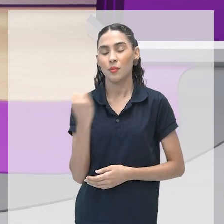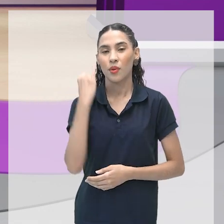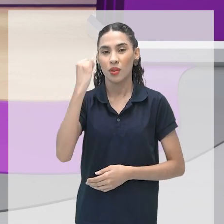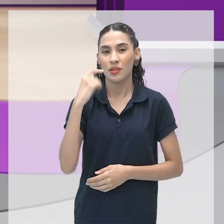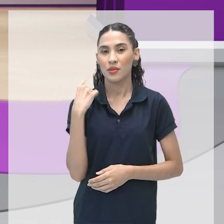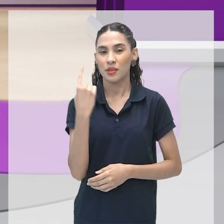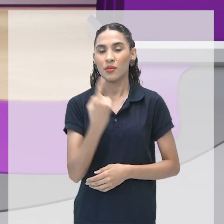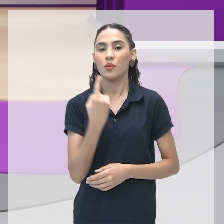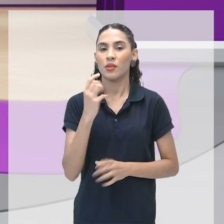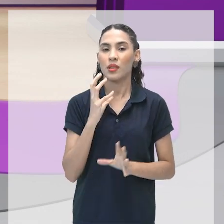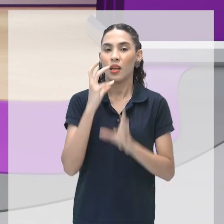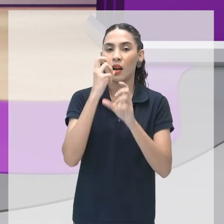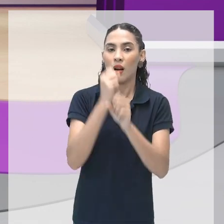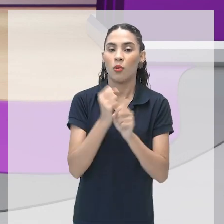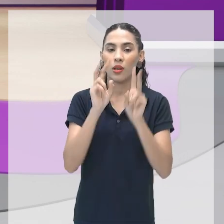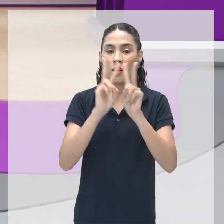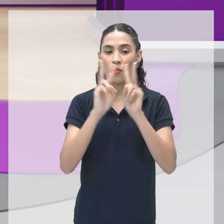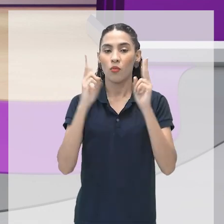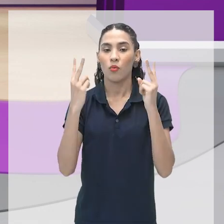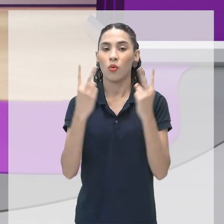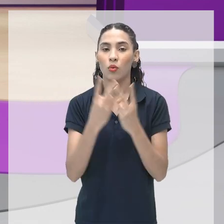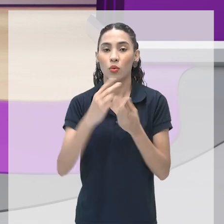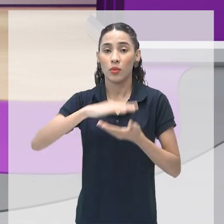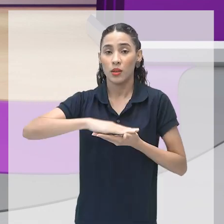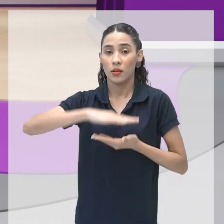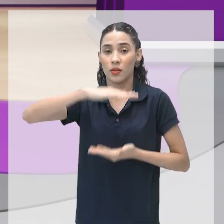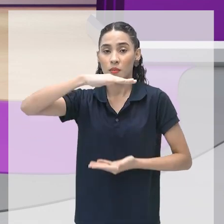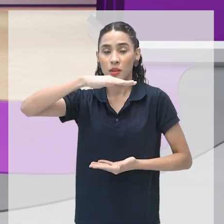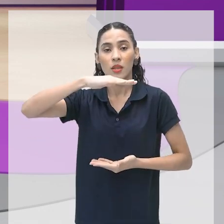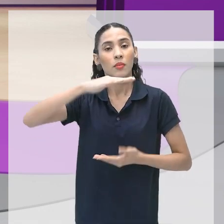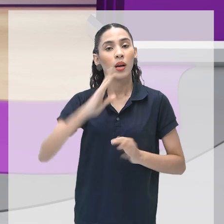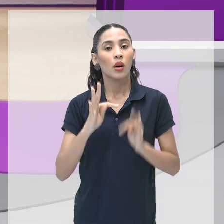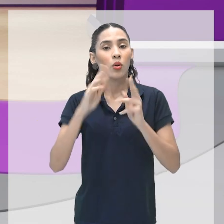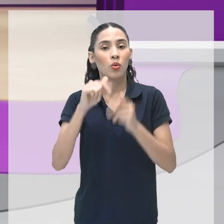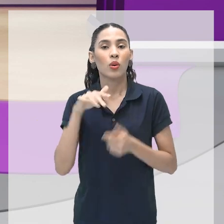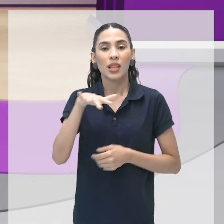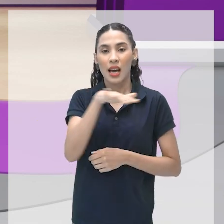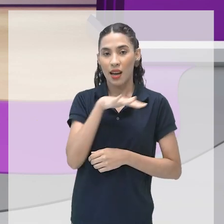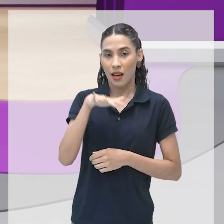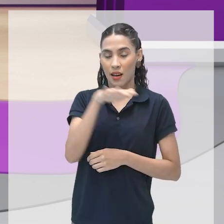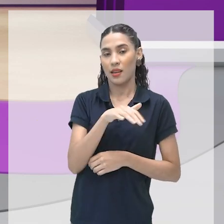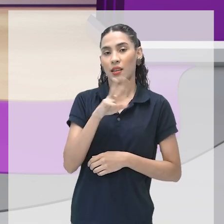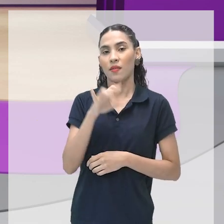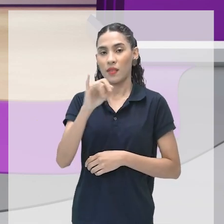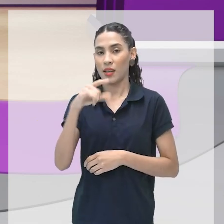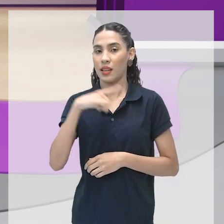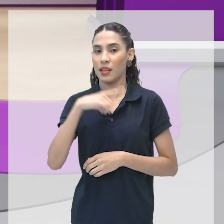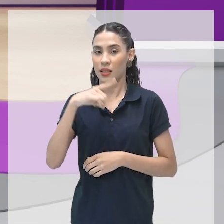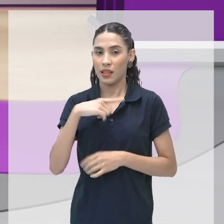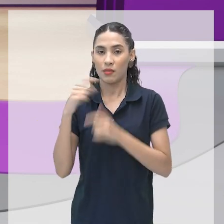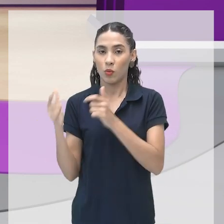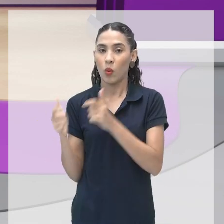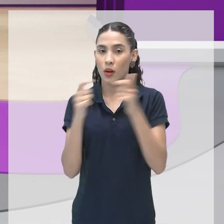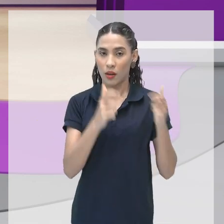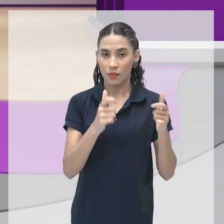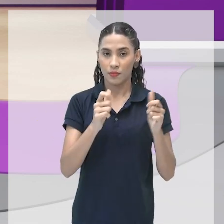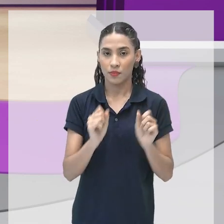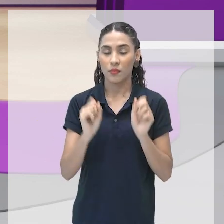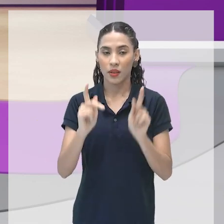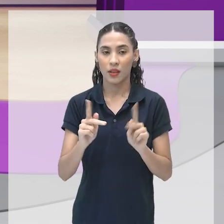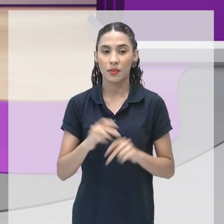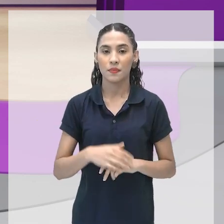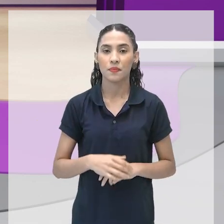gente calcular o volume do prisma, ou seja, todo o espaço que esse prisma vai ocupar em determinado lugar, tá